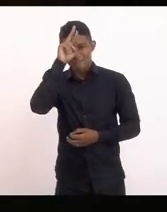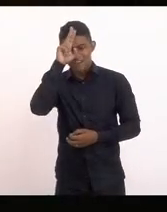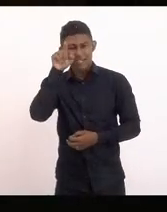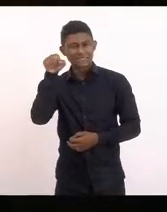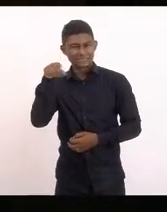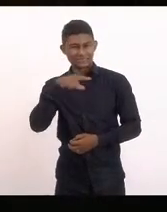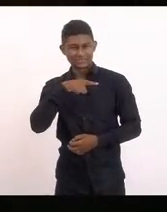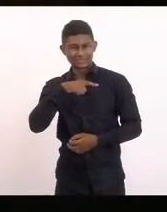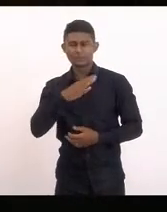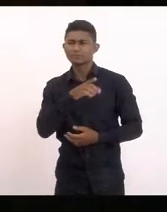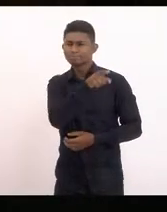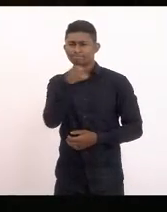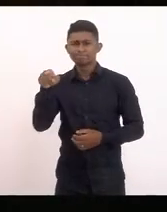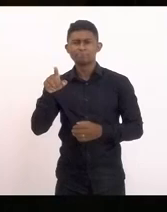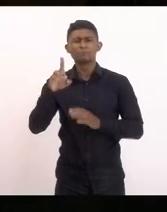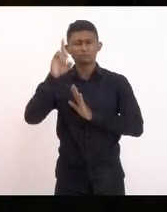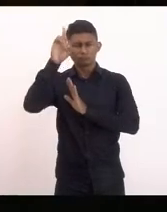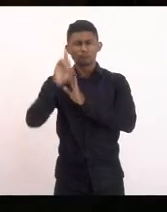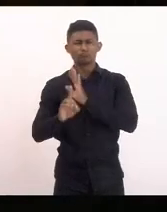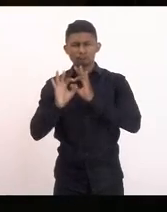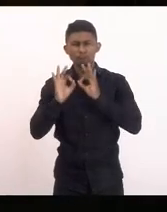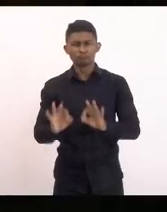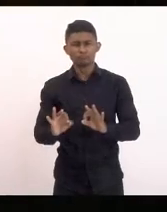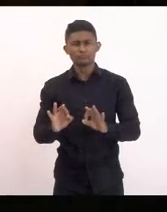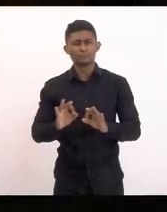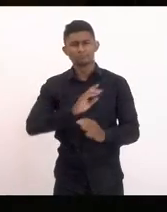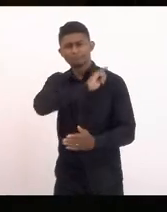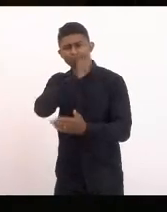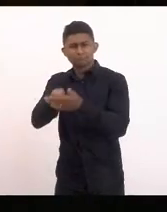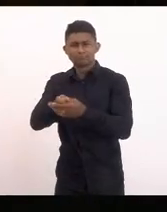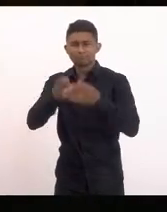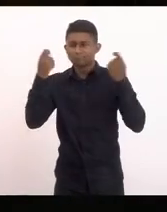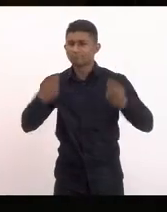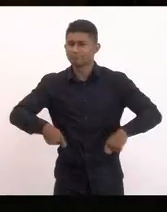senhores têm direito e que merecem receber.